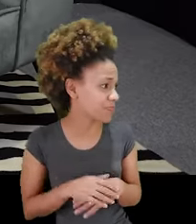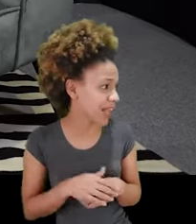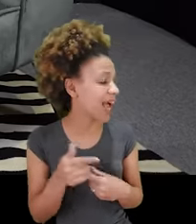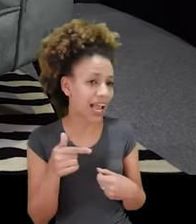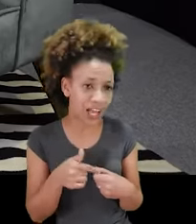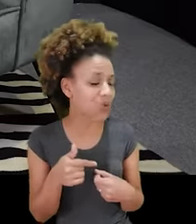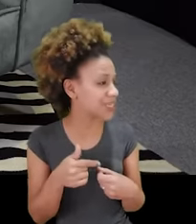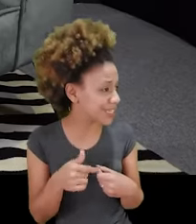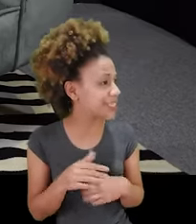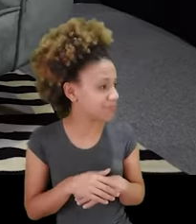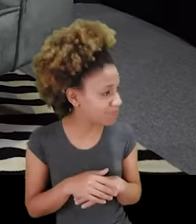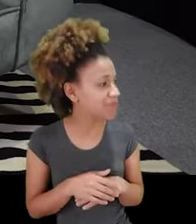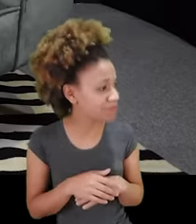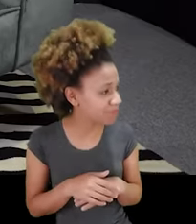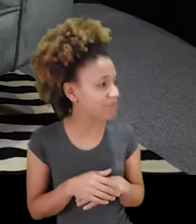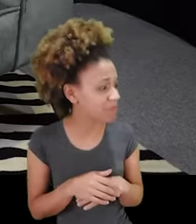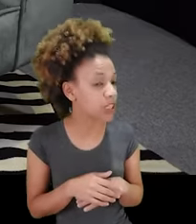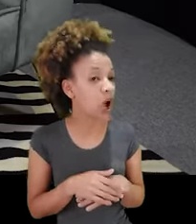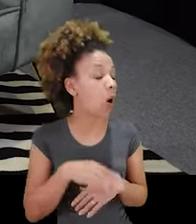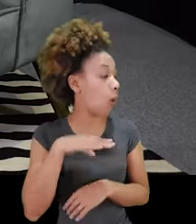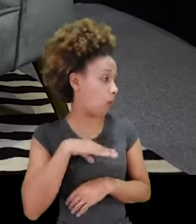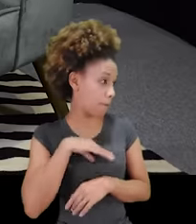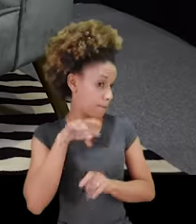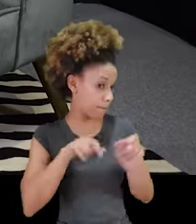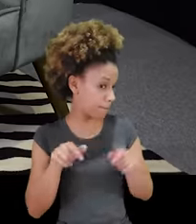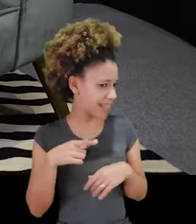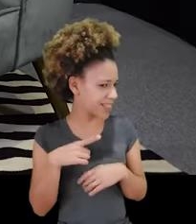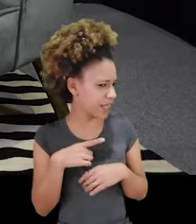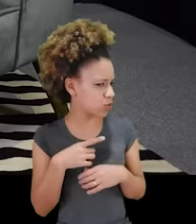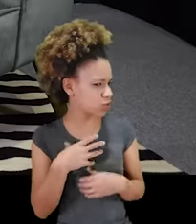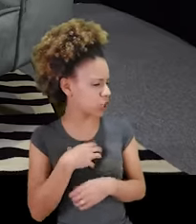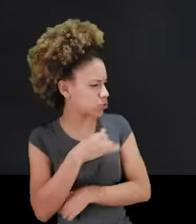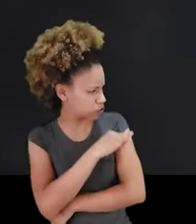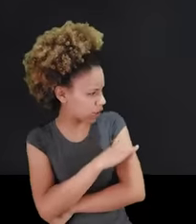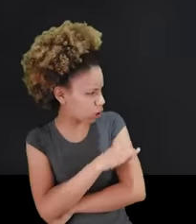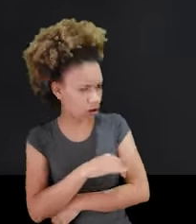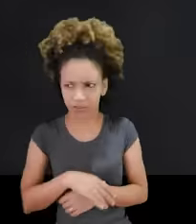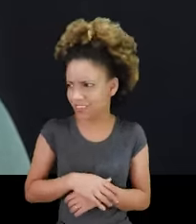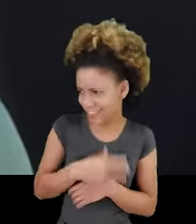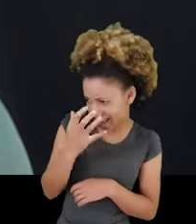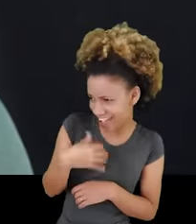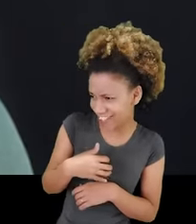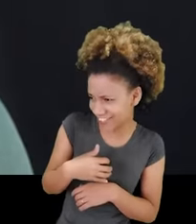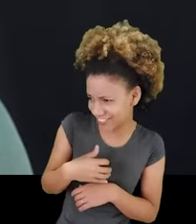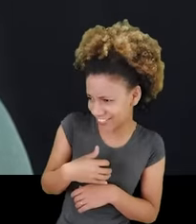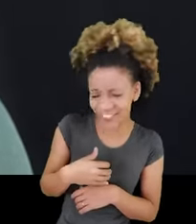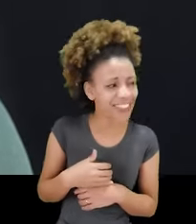com a gasolina mesmo. Outra coisa que eu achei do português. O português, ele tem uma coisa de carioca. Sério? Coisa